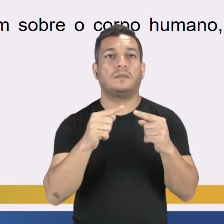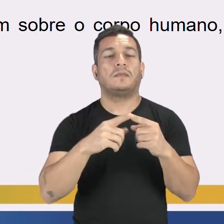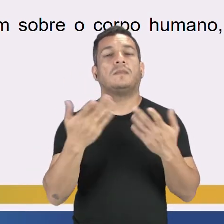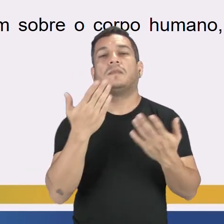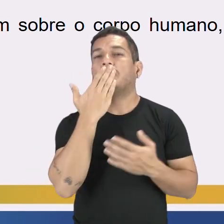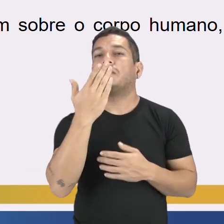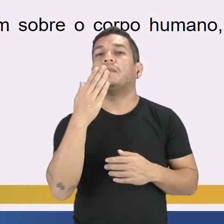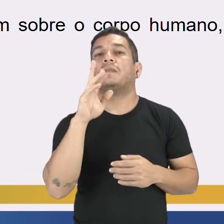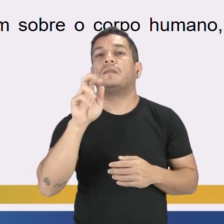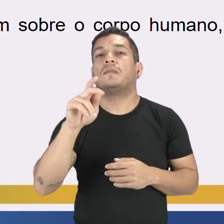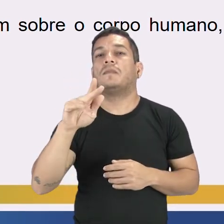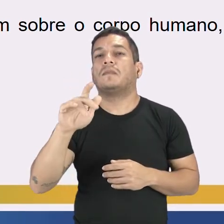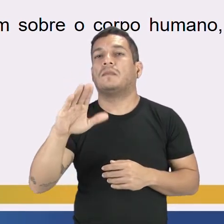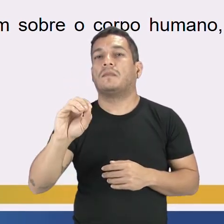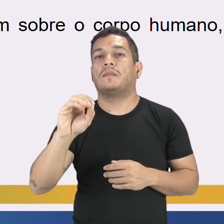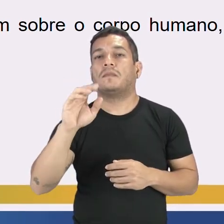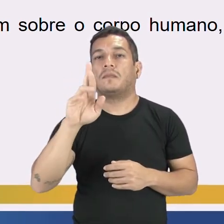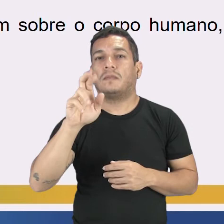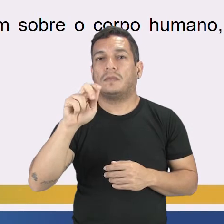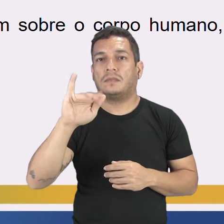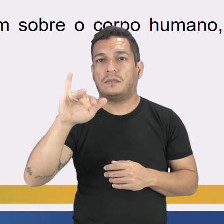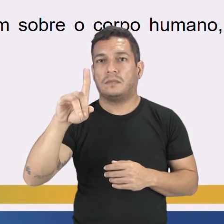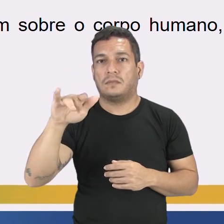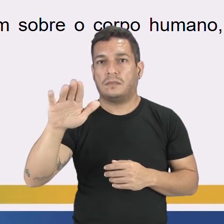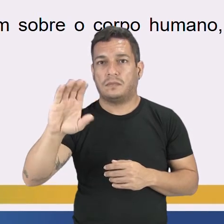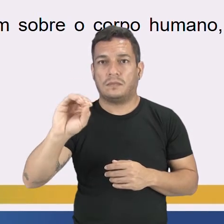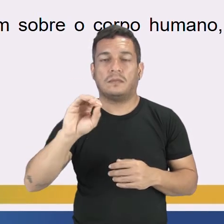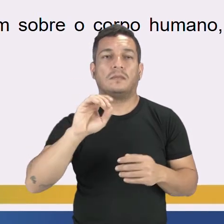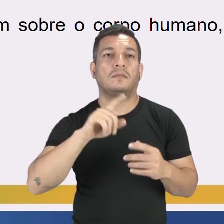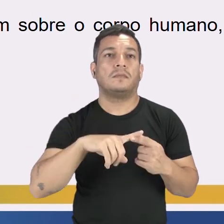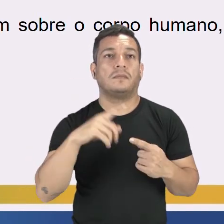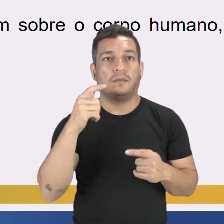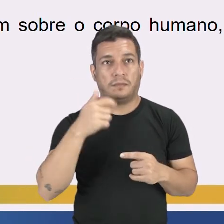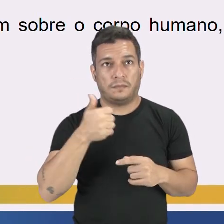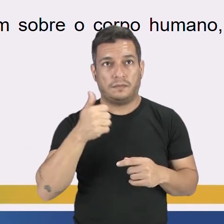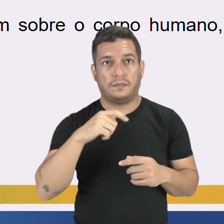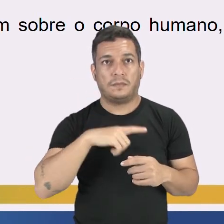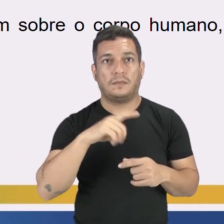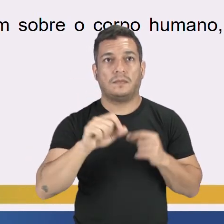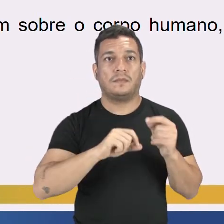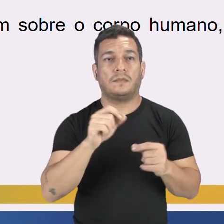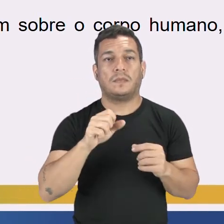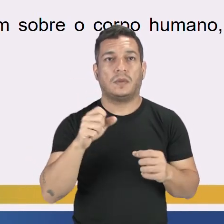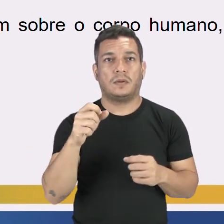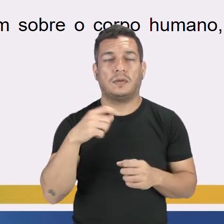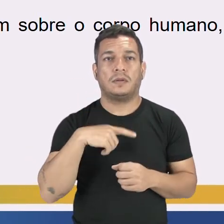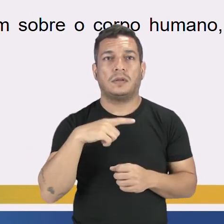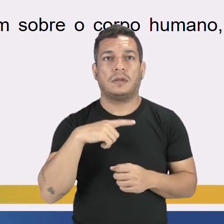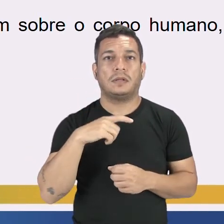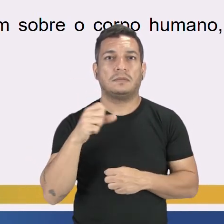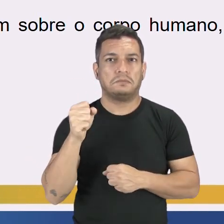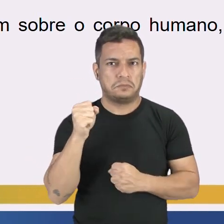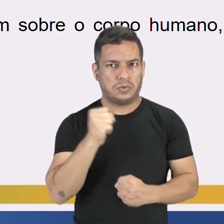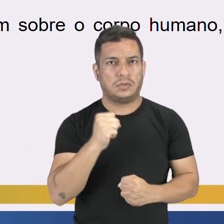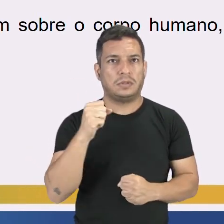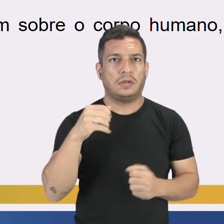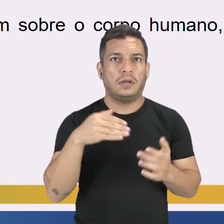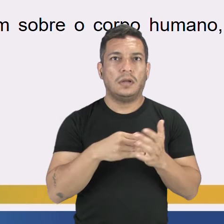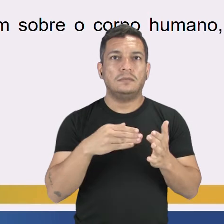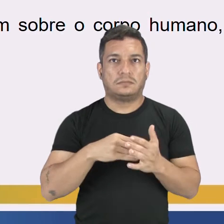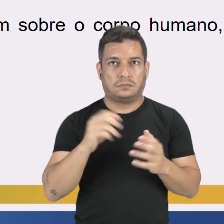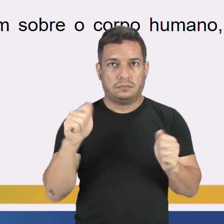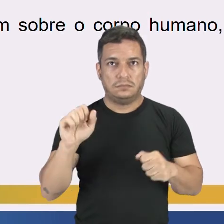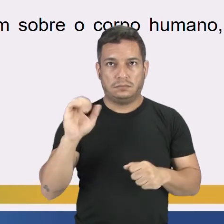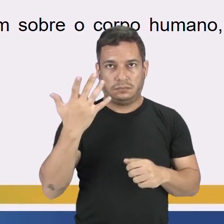tipo de radiação é para os exemplos citados. O primeiro diz assim, ó, possui alto poder de penetração, podendo